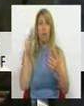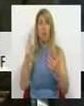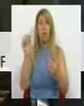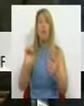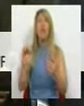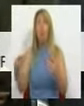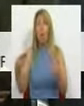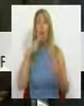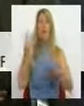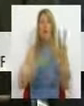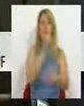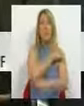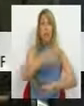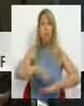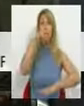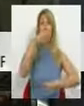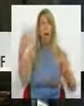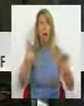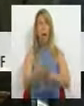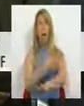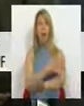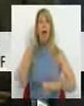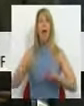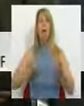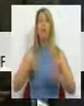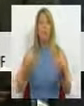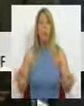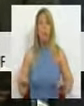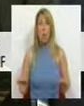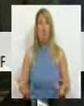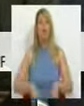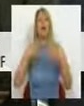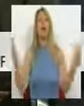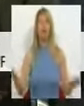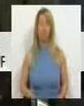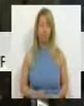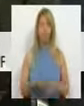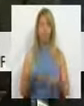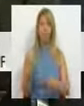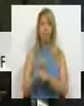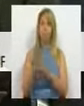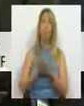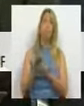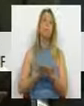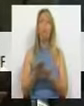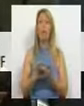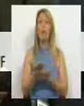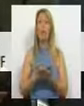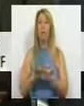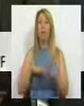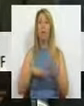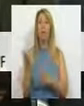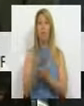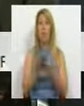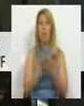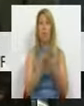tipo de avaliação desses mesmos imóveis, enfim, de alguma maneira são de facto operações estas, o tipo